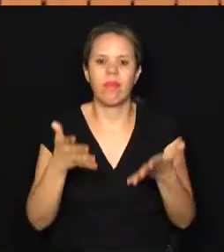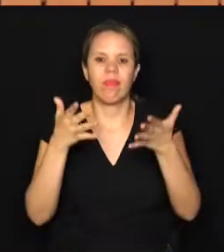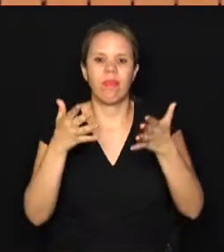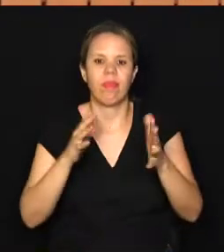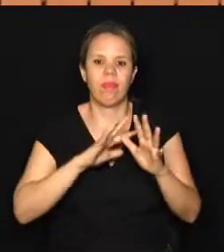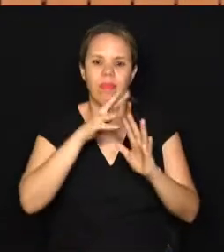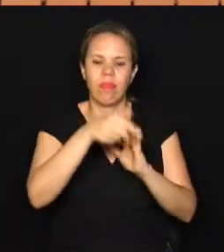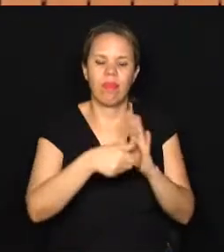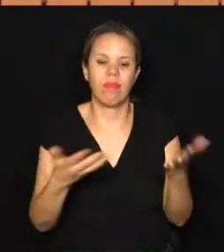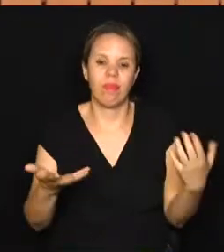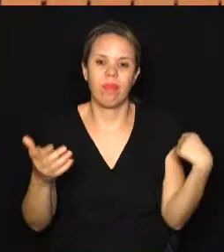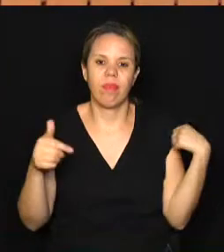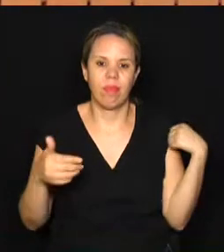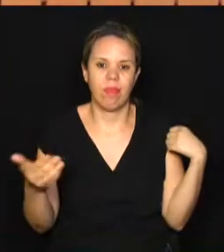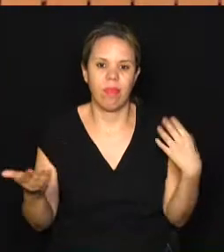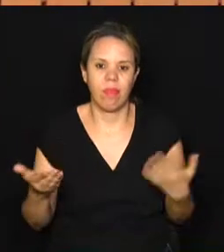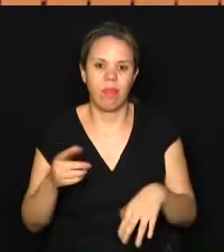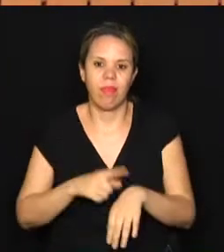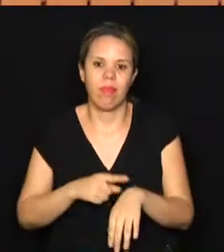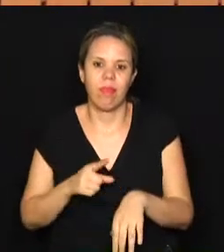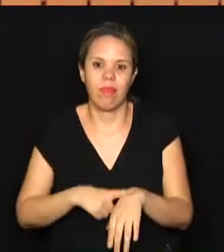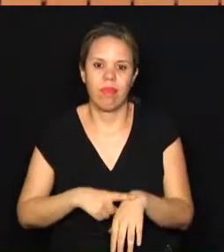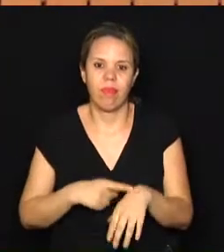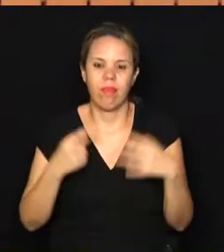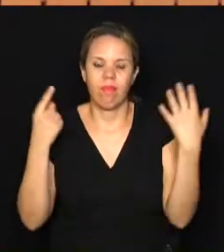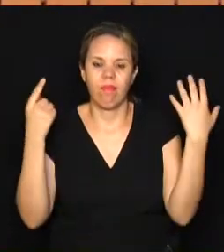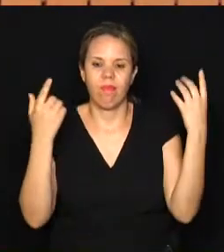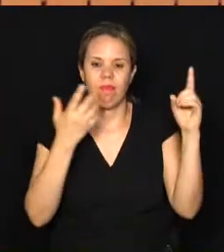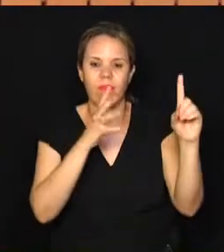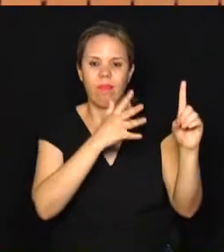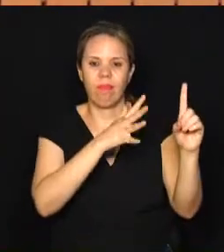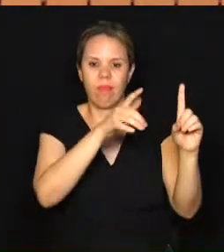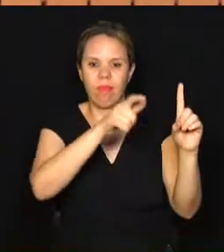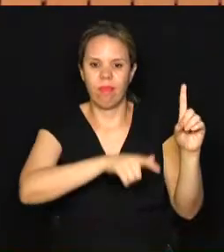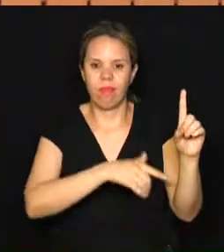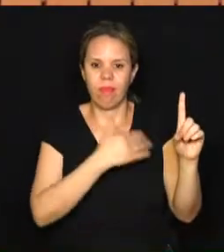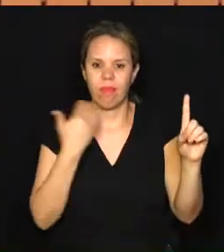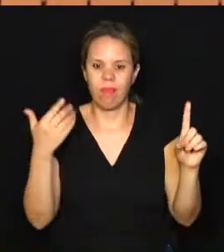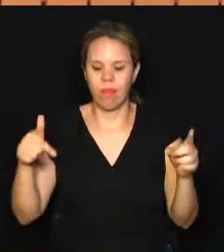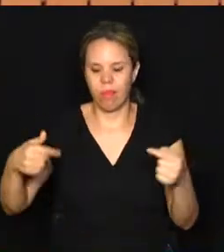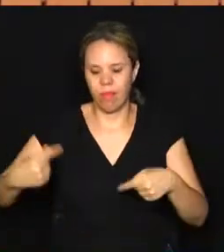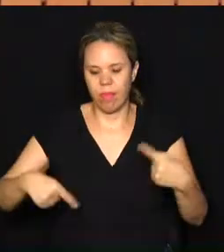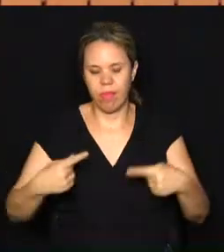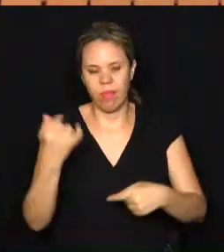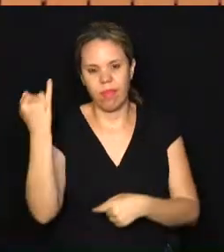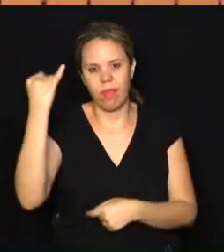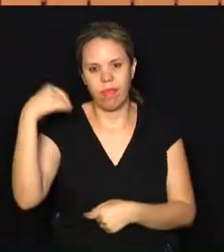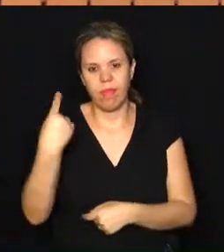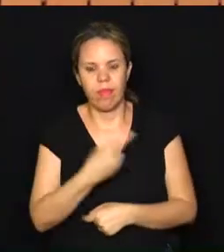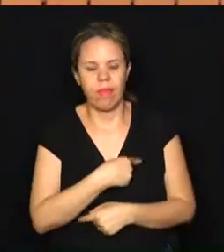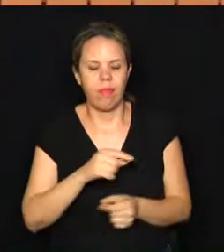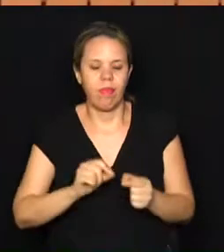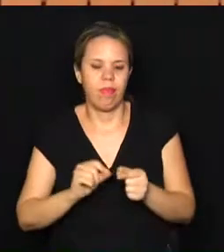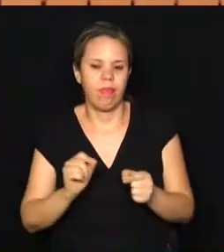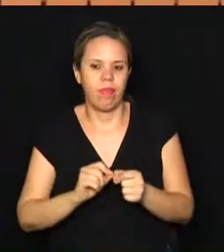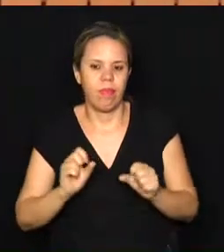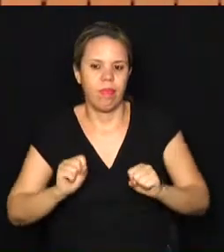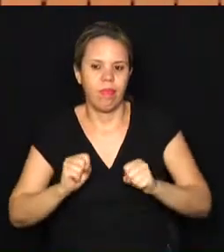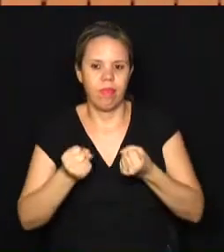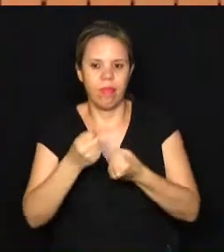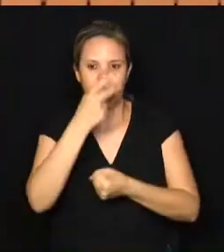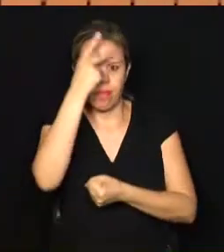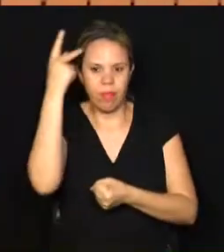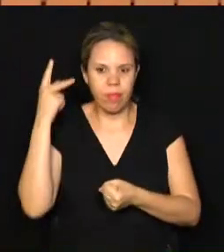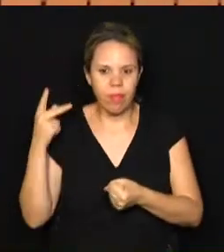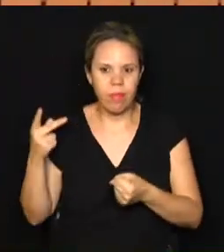eu queria, nesse momento, então, prestar uma homenagem e que nesse debate tão importante que nós estamos fazendo em defesa das causas